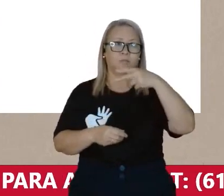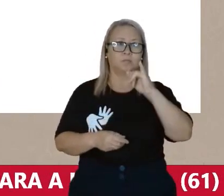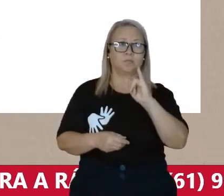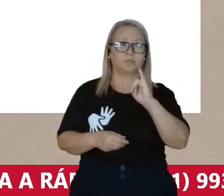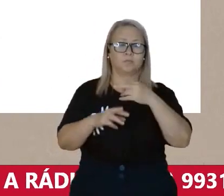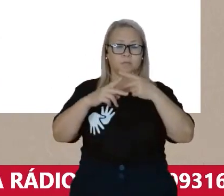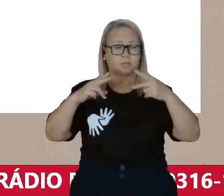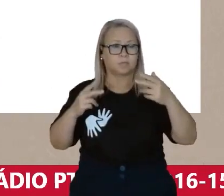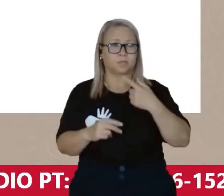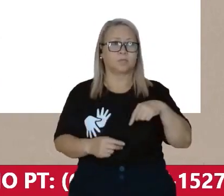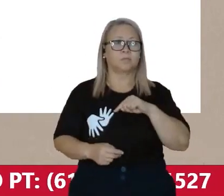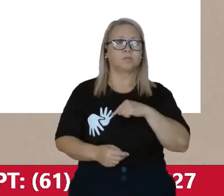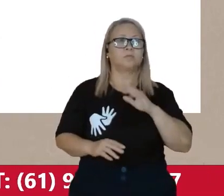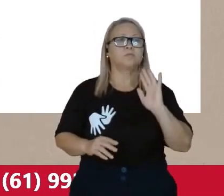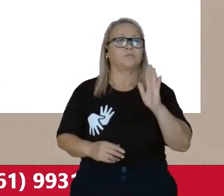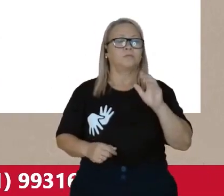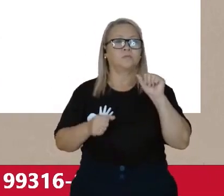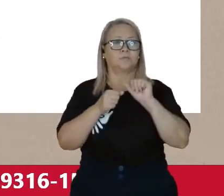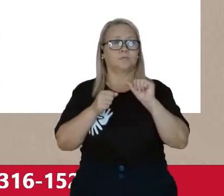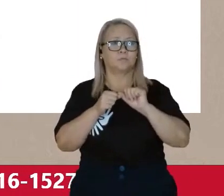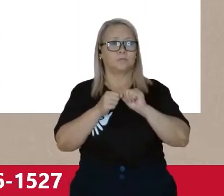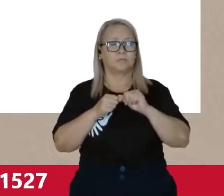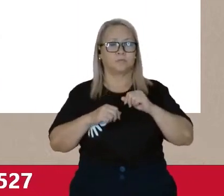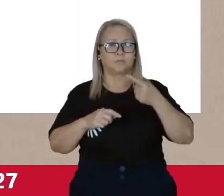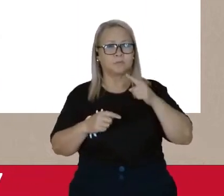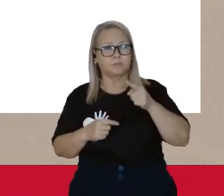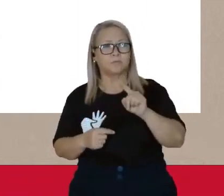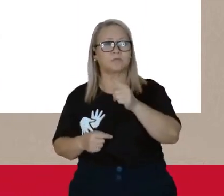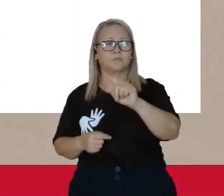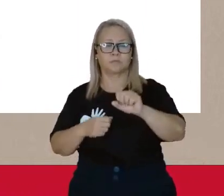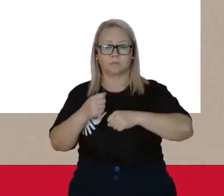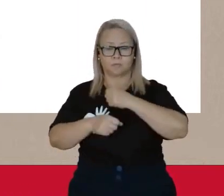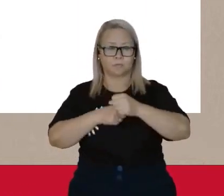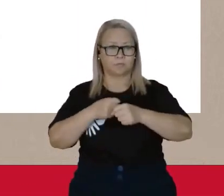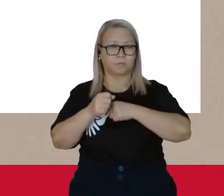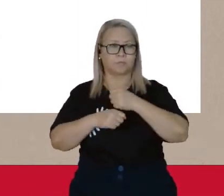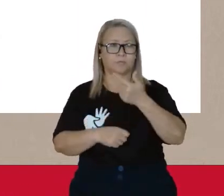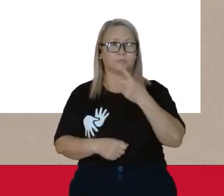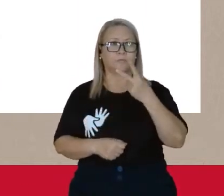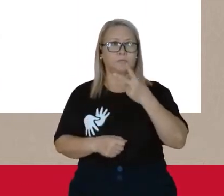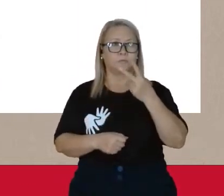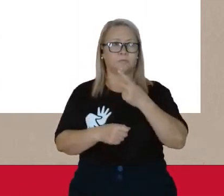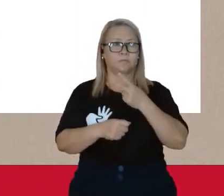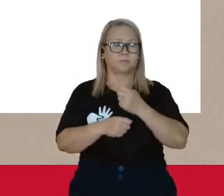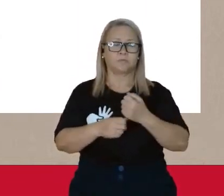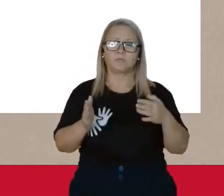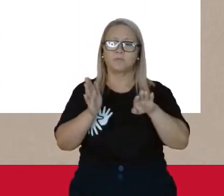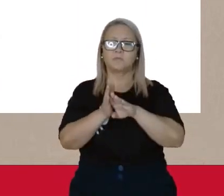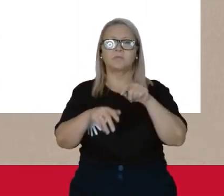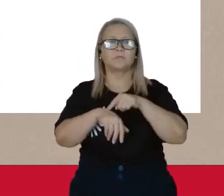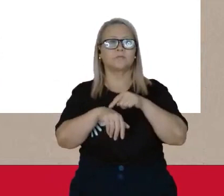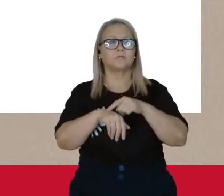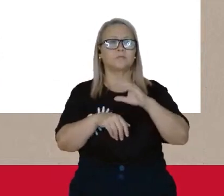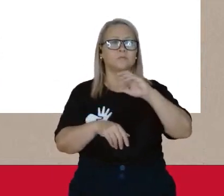que a gente já vinha fazendo ao longo dos últimos 2 anos, e que chegou o momento da CPI, mas eu nem